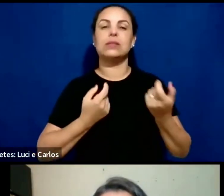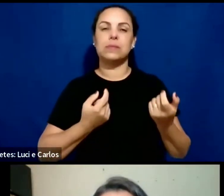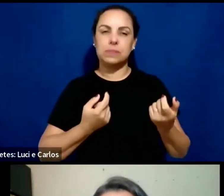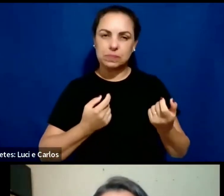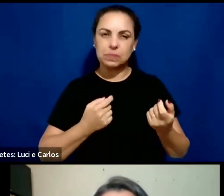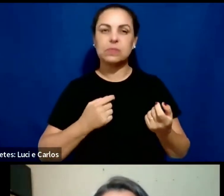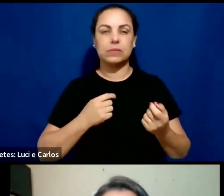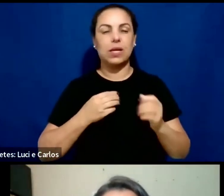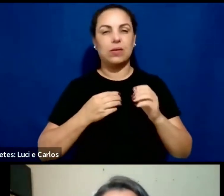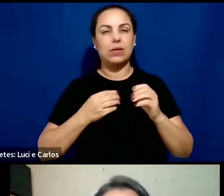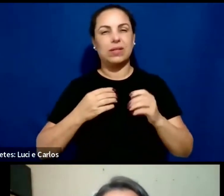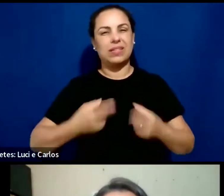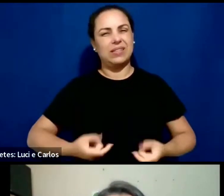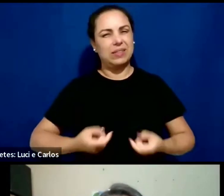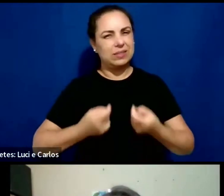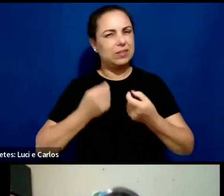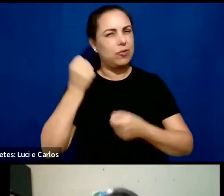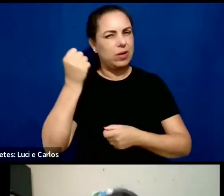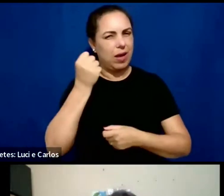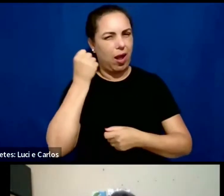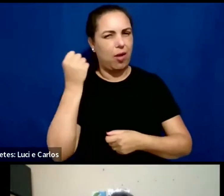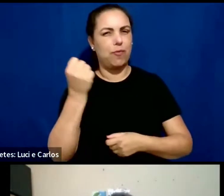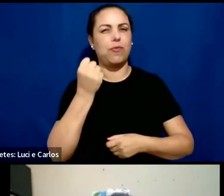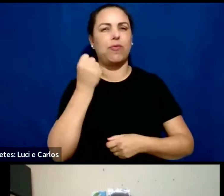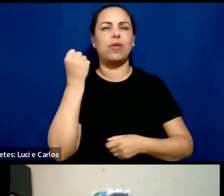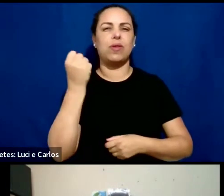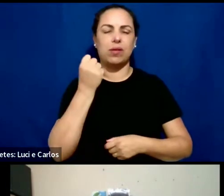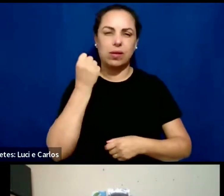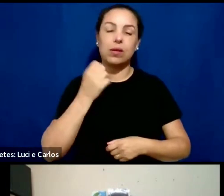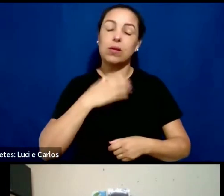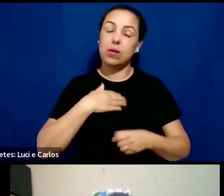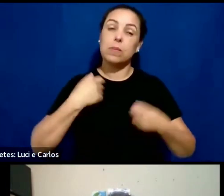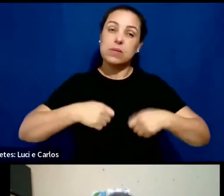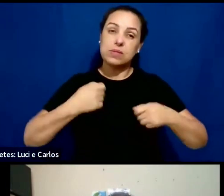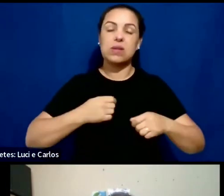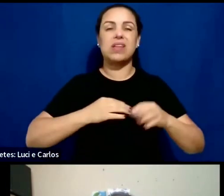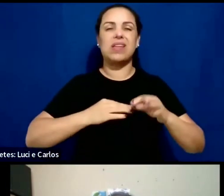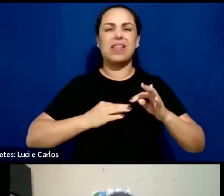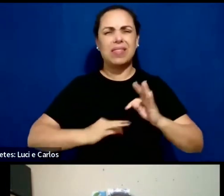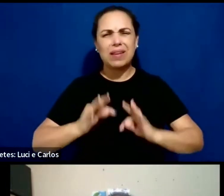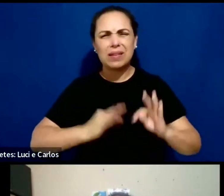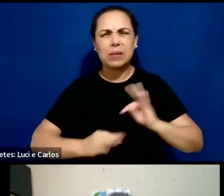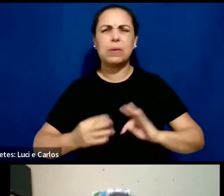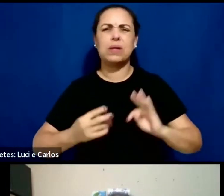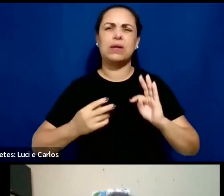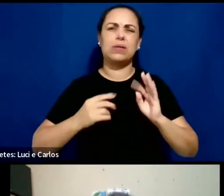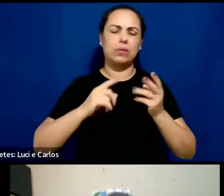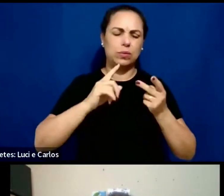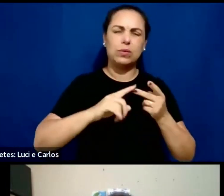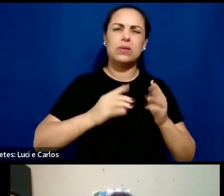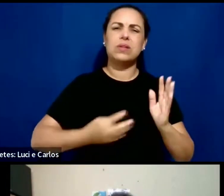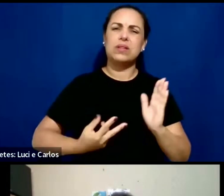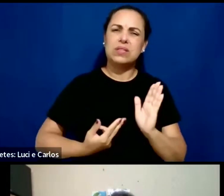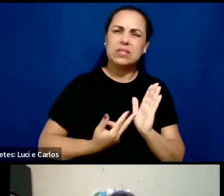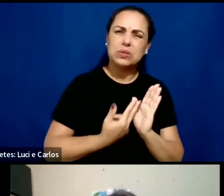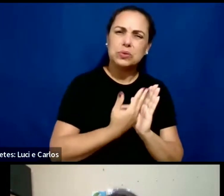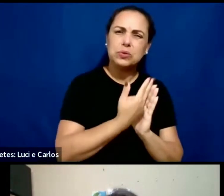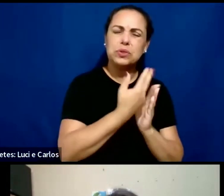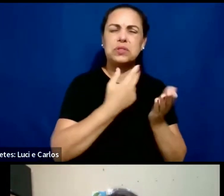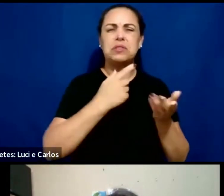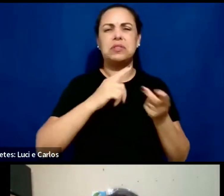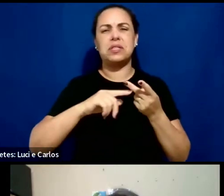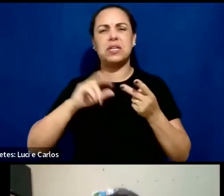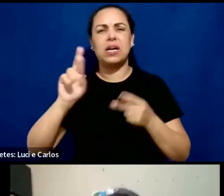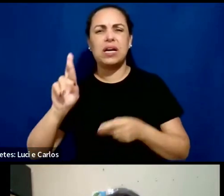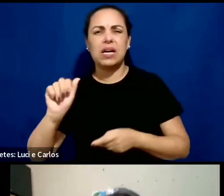3+, né? Eu fiz quimioterapias, eu fiz cirurgia, eu fiz